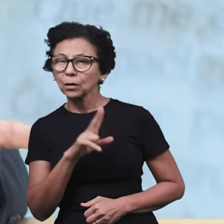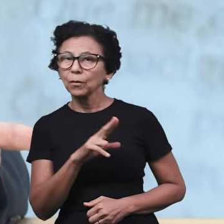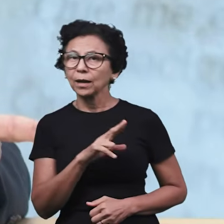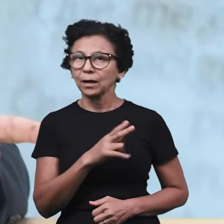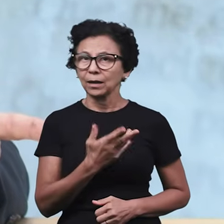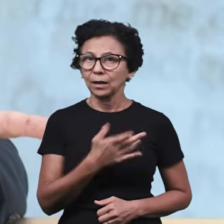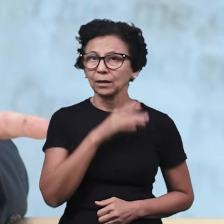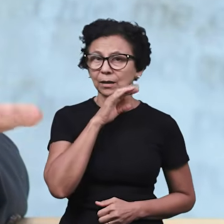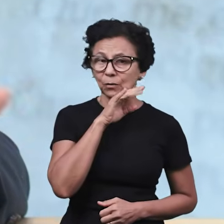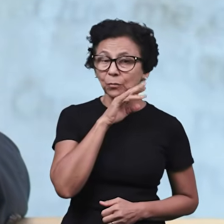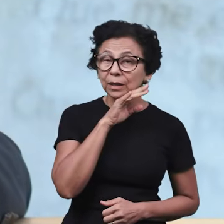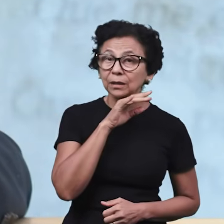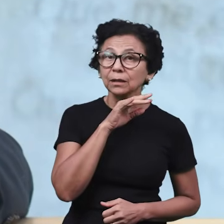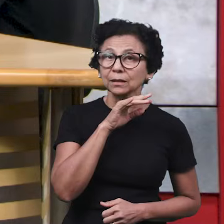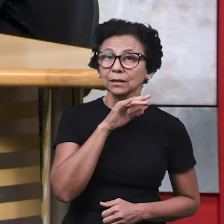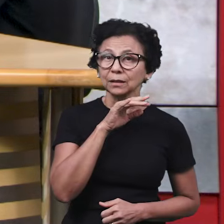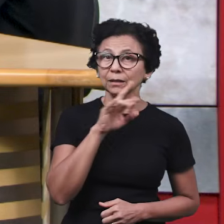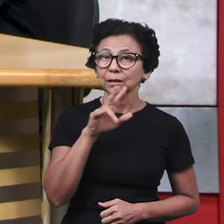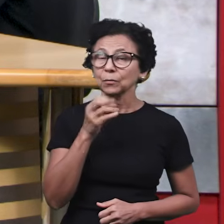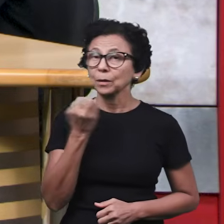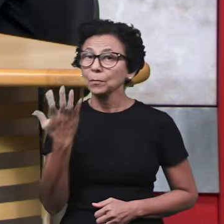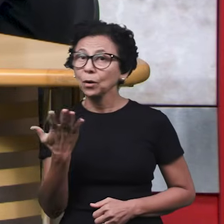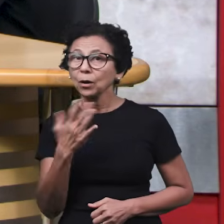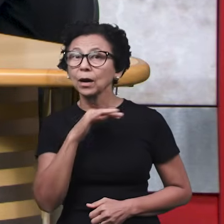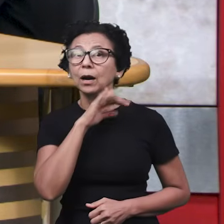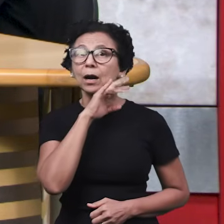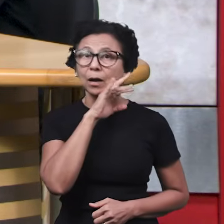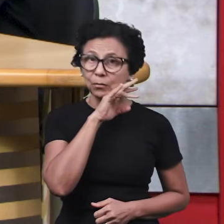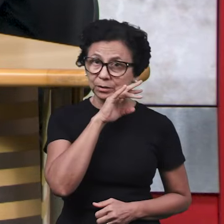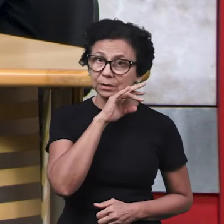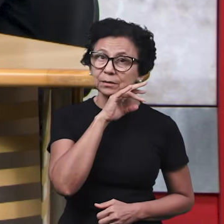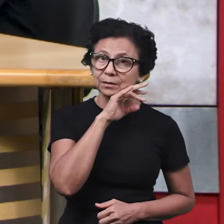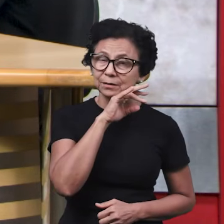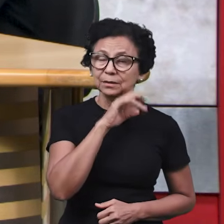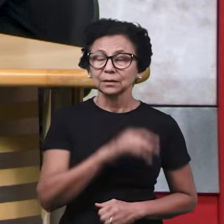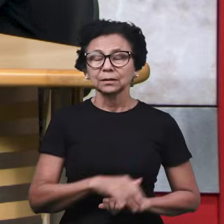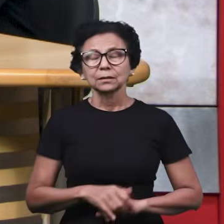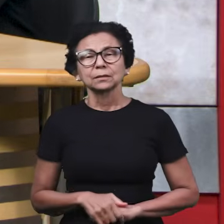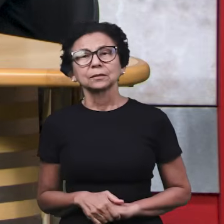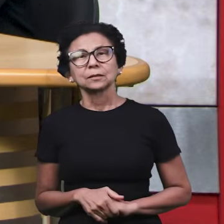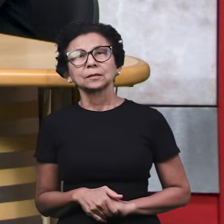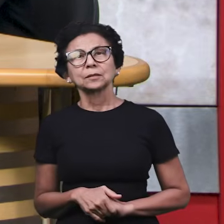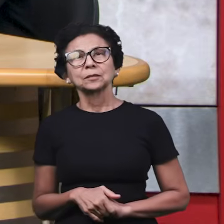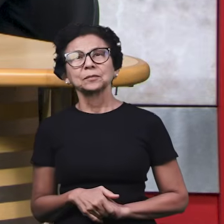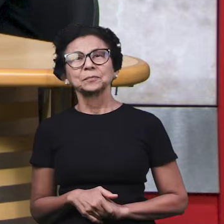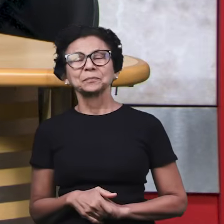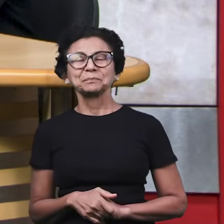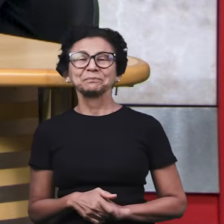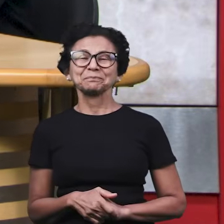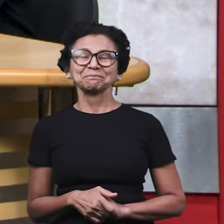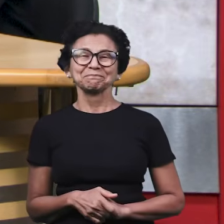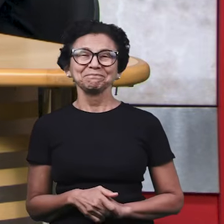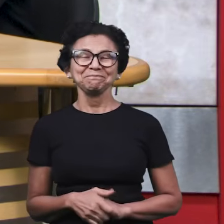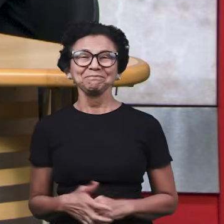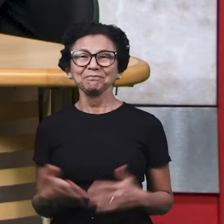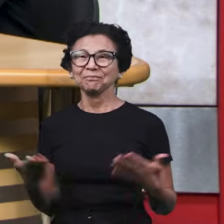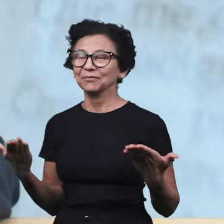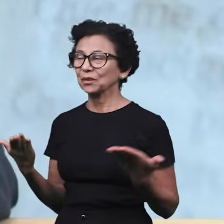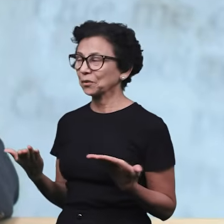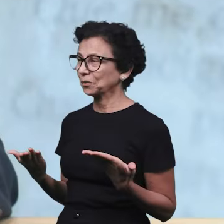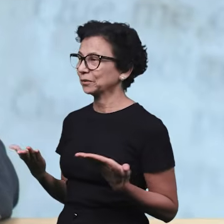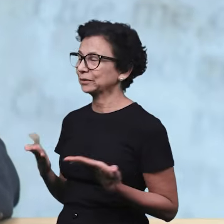que é ruim. Precisa saber Então discernir. cabe a nós discernir, que é o tema desse programa de hoje, Exato. né? Você pode